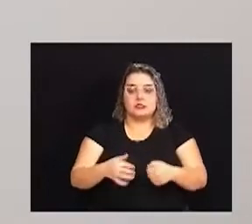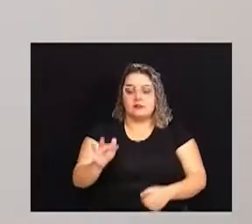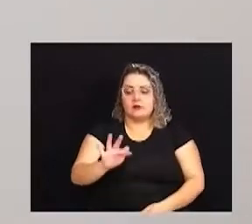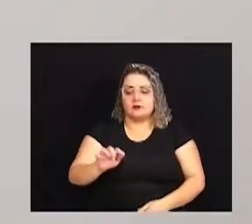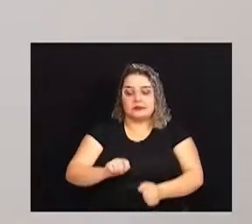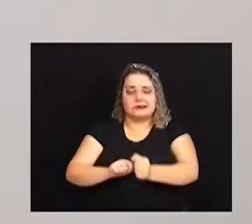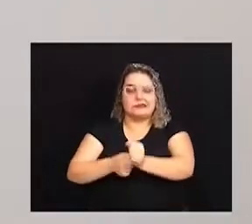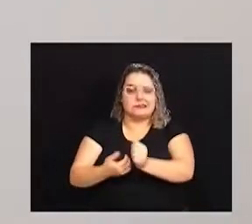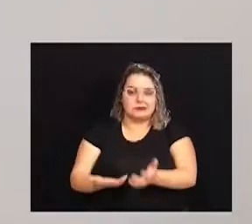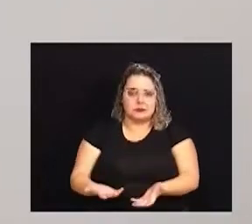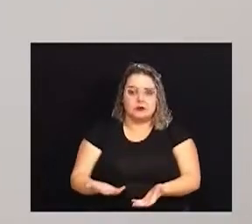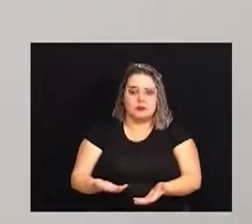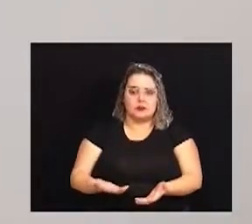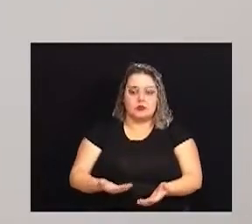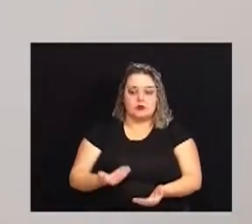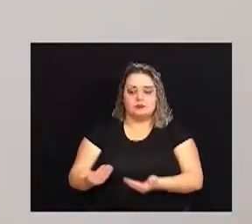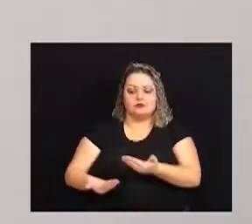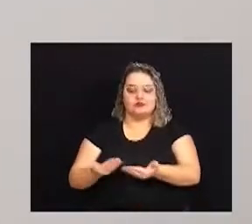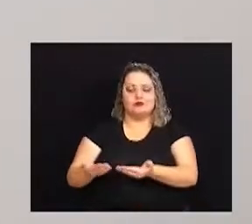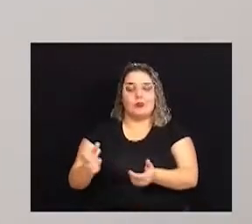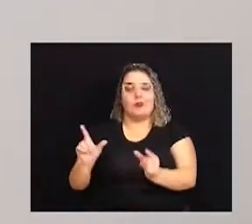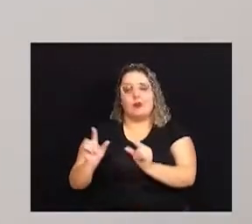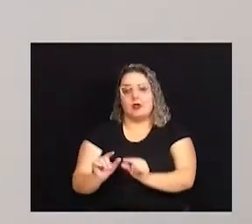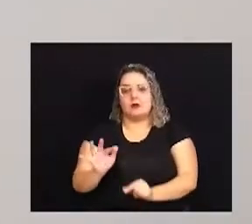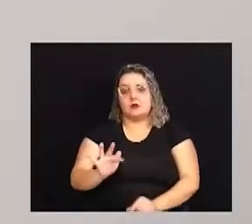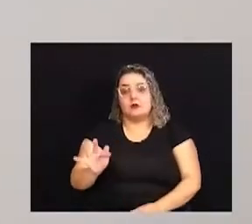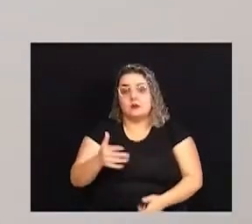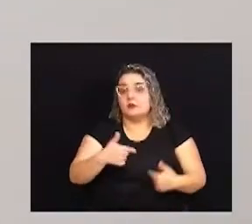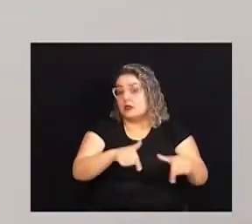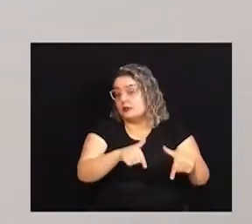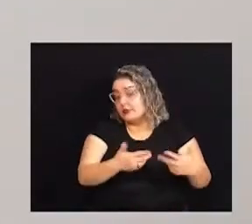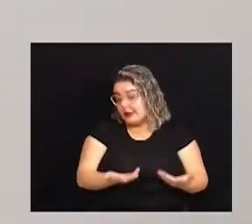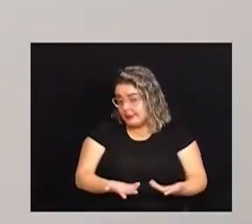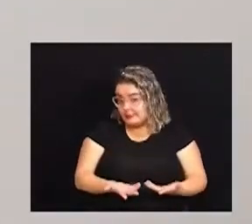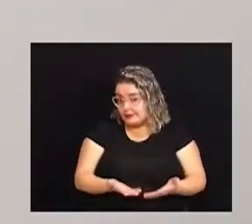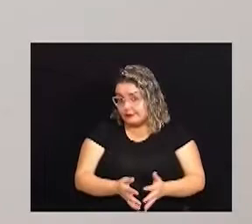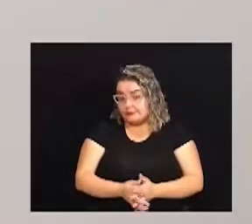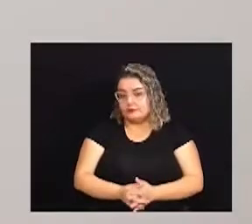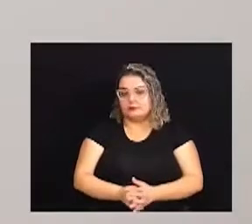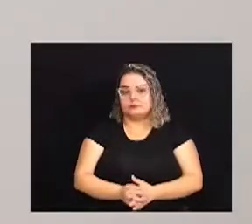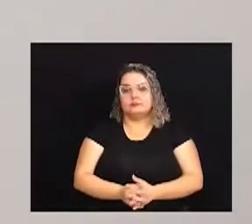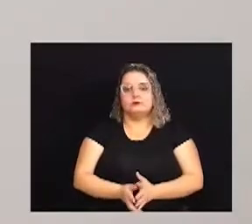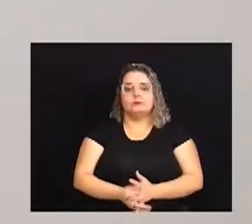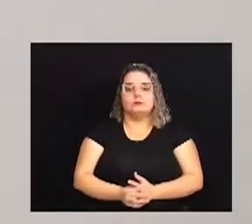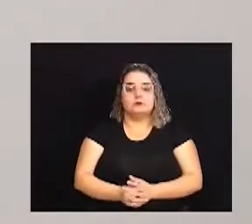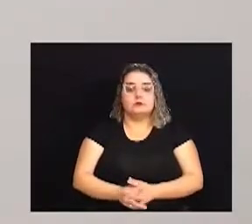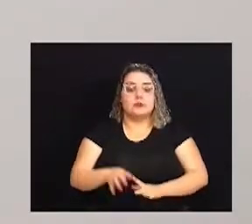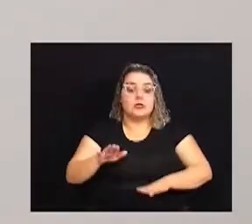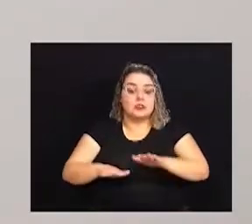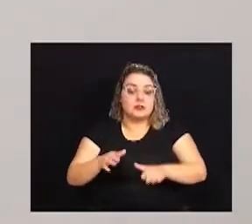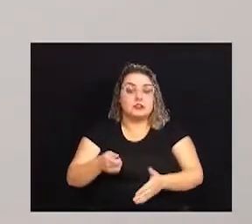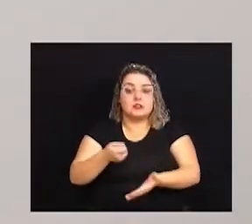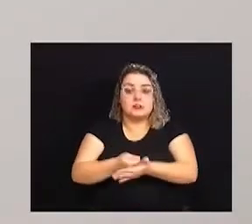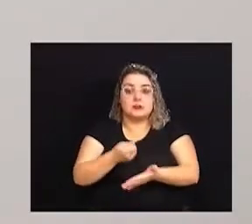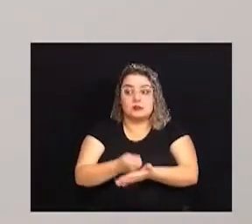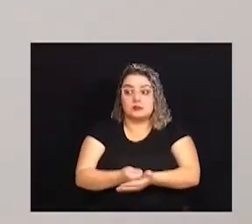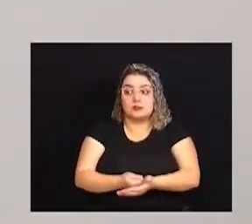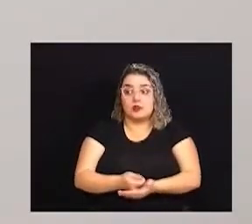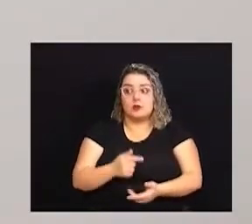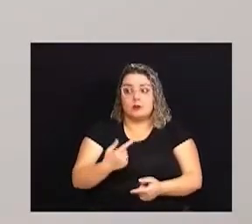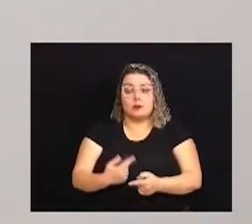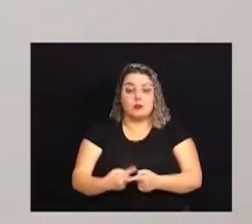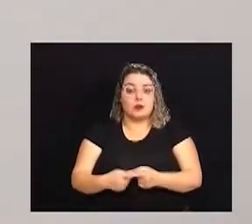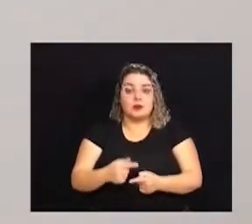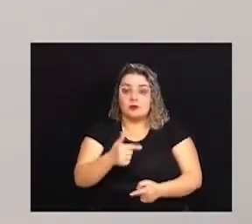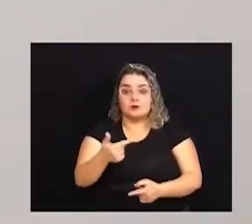que trancar a faculdade, ou às vezes dedicar menos à faculdade para trabalhar. E às vezes ele é obrigado